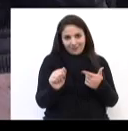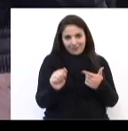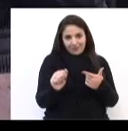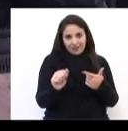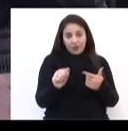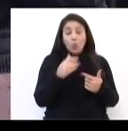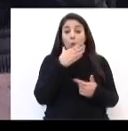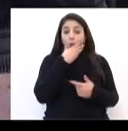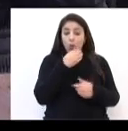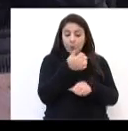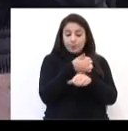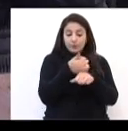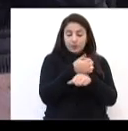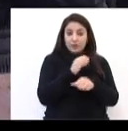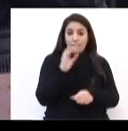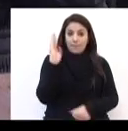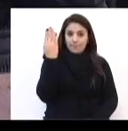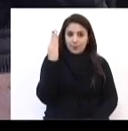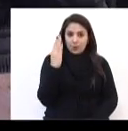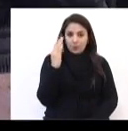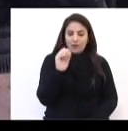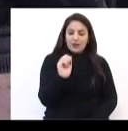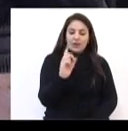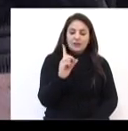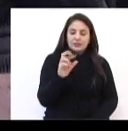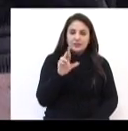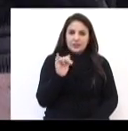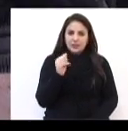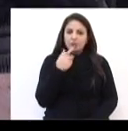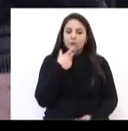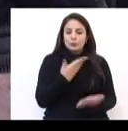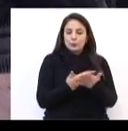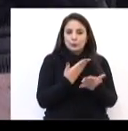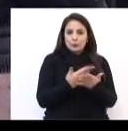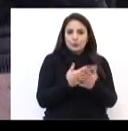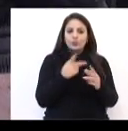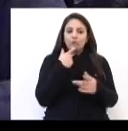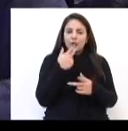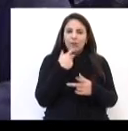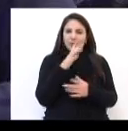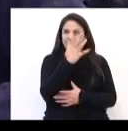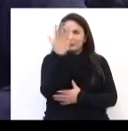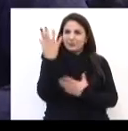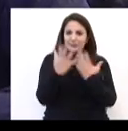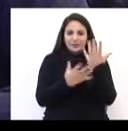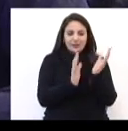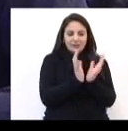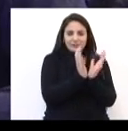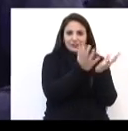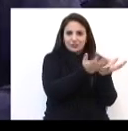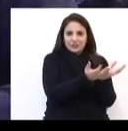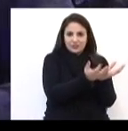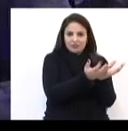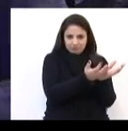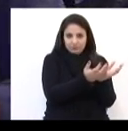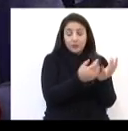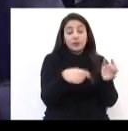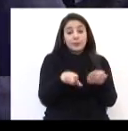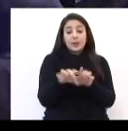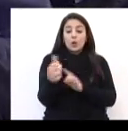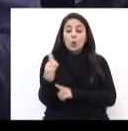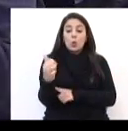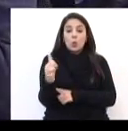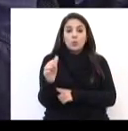Adriano fez um resumo dos principais problemas. Parte da vegetação e ao menos 11 espécies